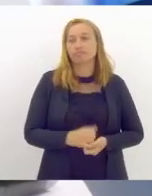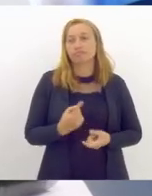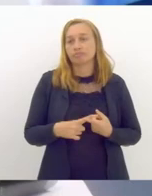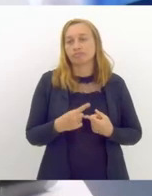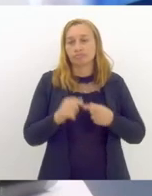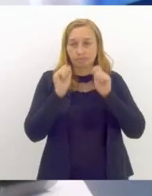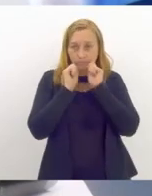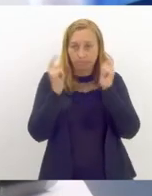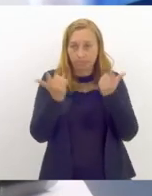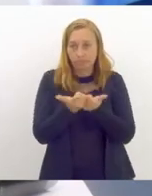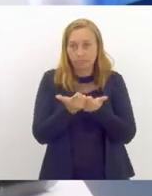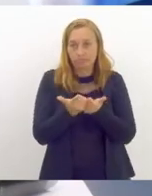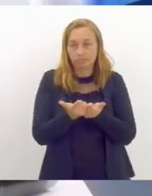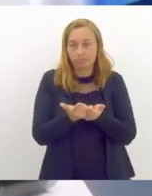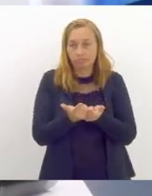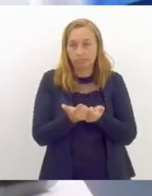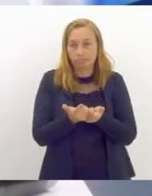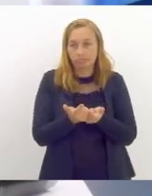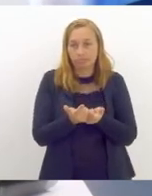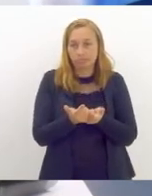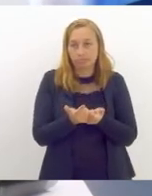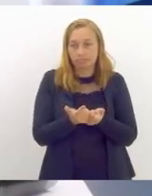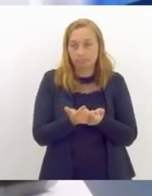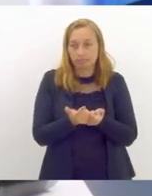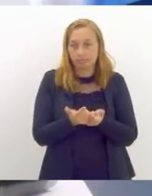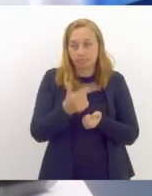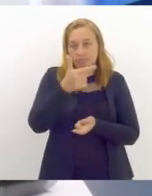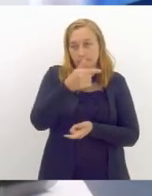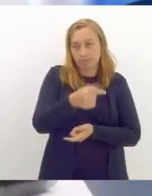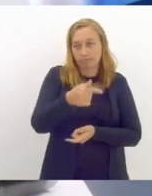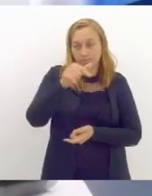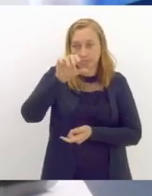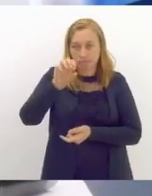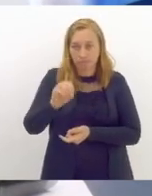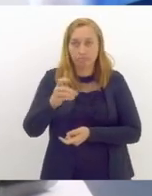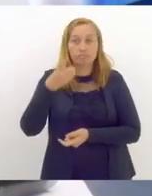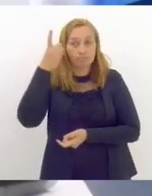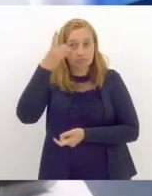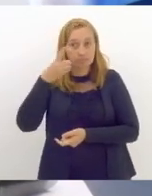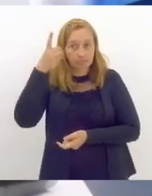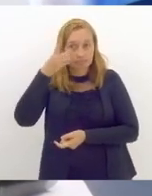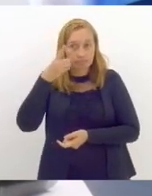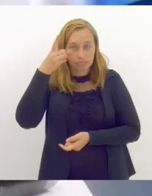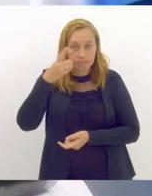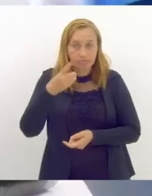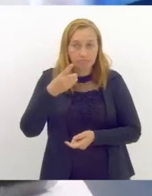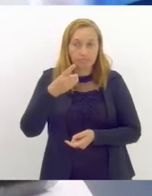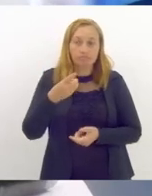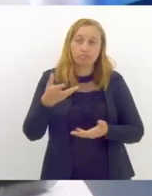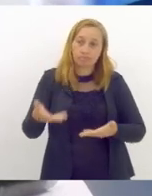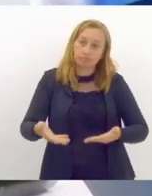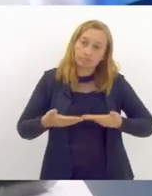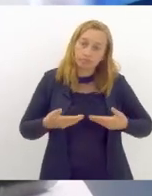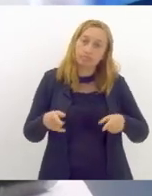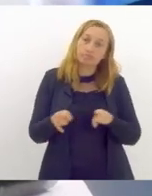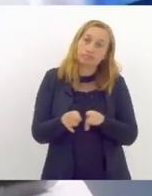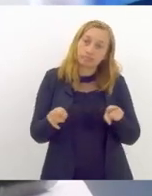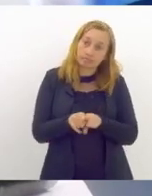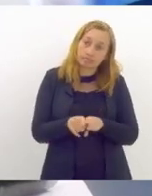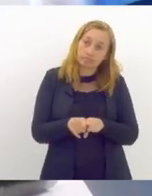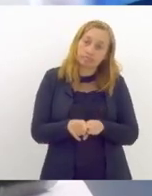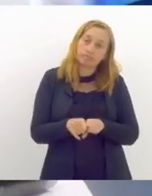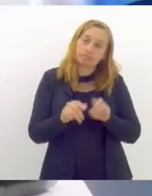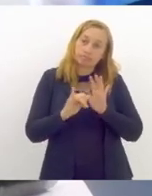a Assembleia Legislativa os 70 deputados também são convidados porque